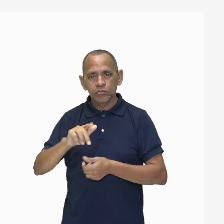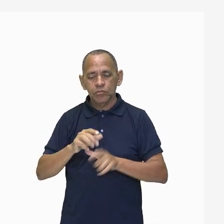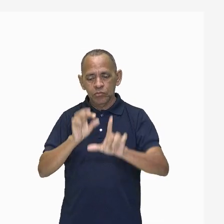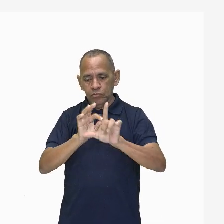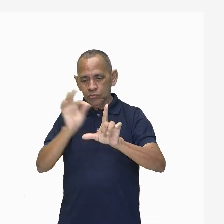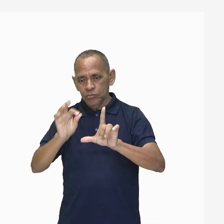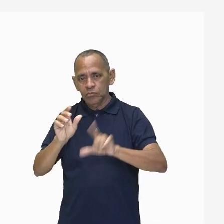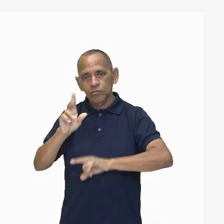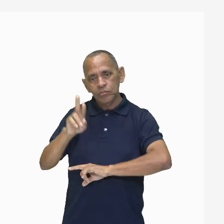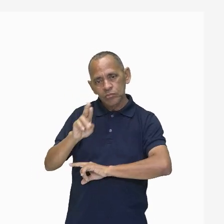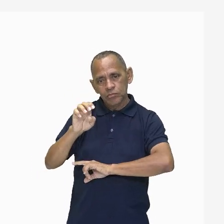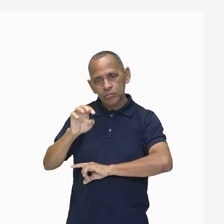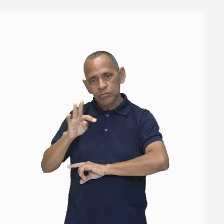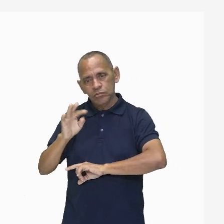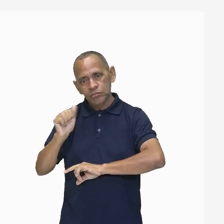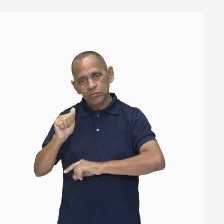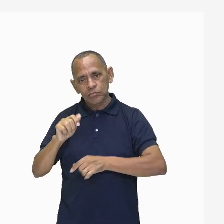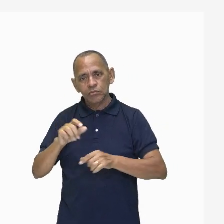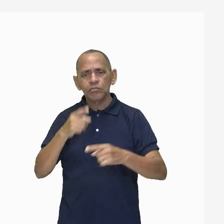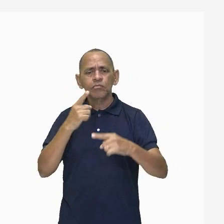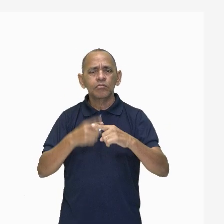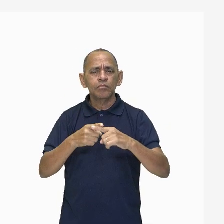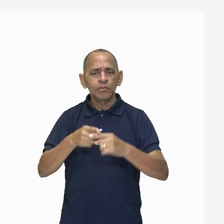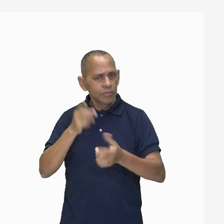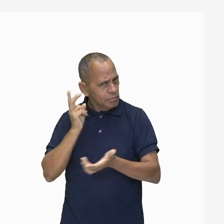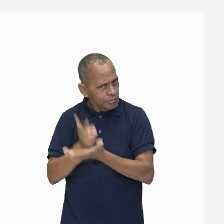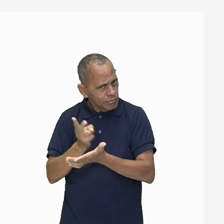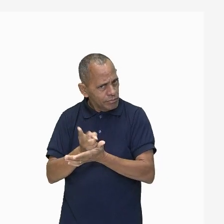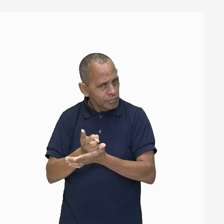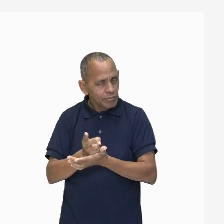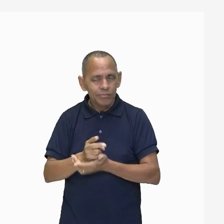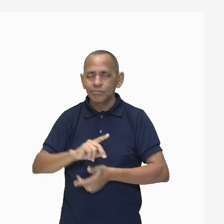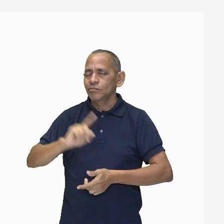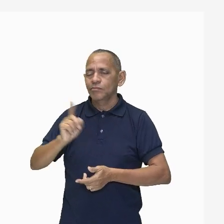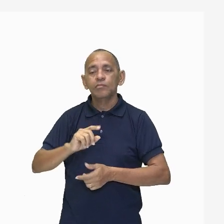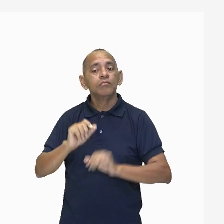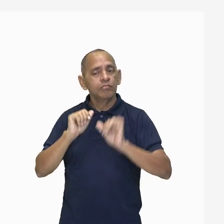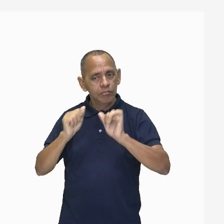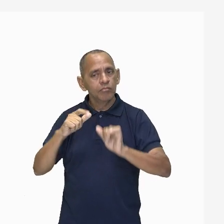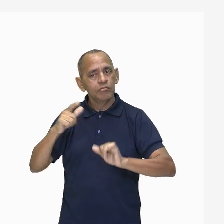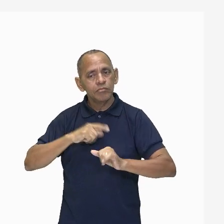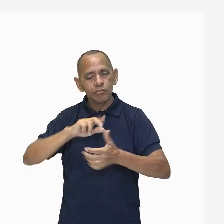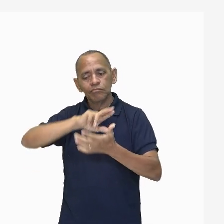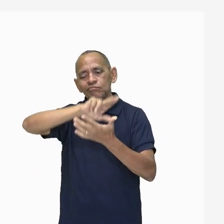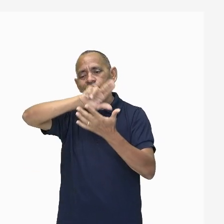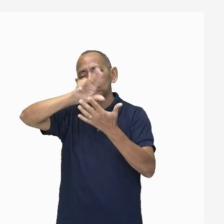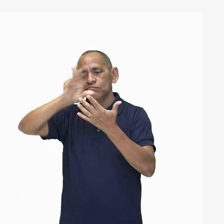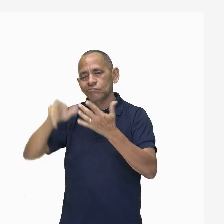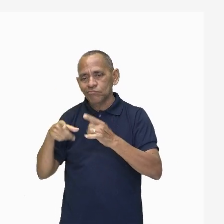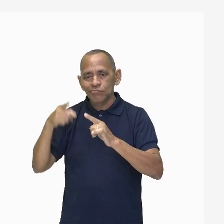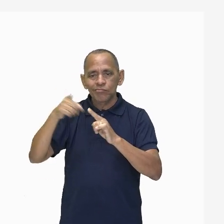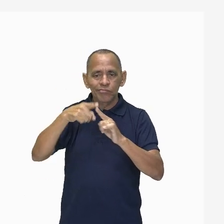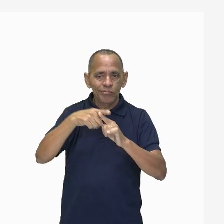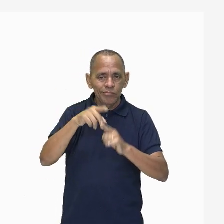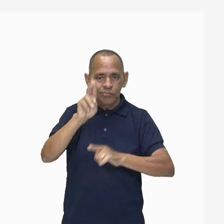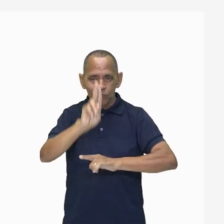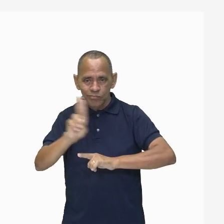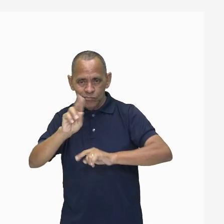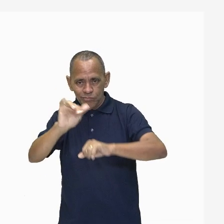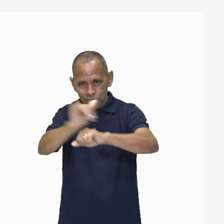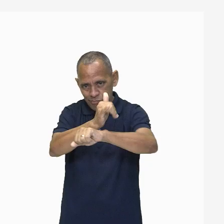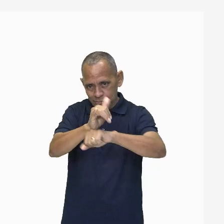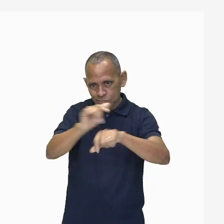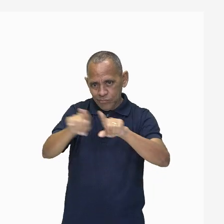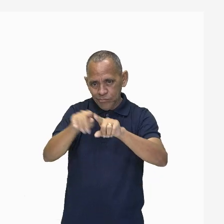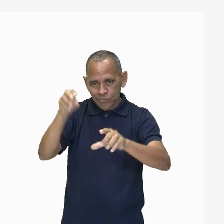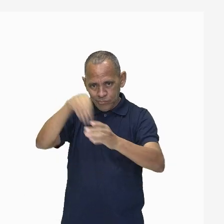reta sempre vai ser dessa forma, professora? Não. A reta ela pode ter aí várias formas no plano cartesiano. Depende